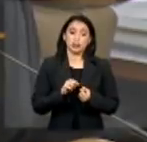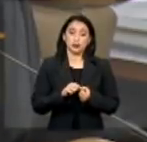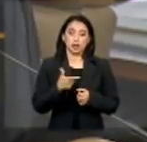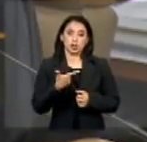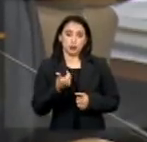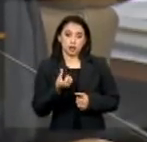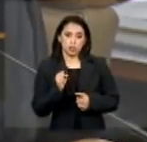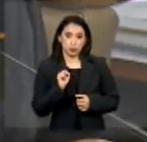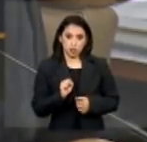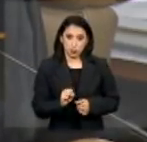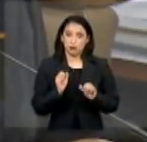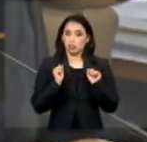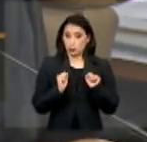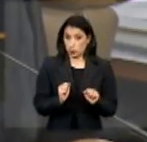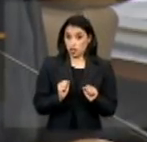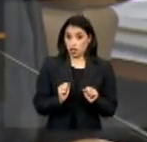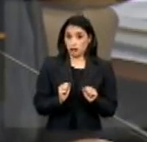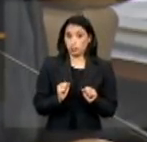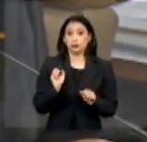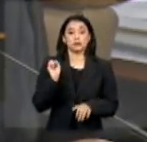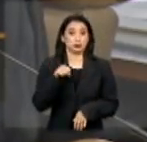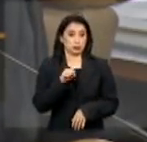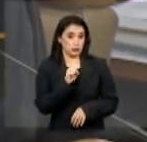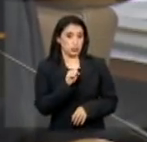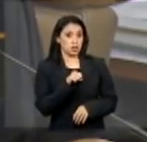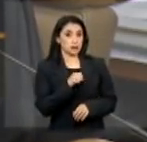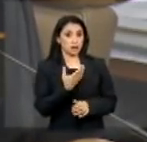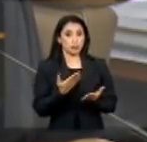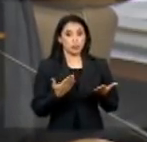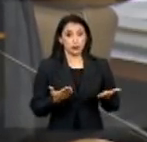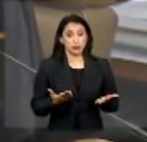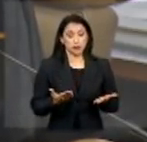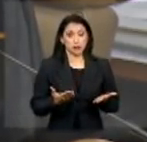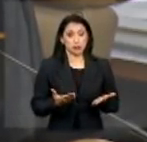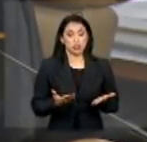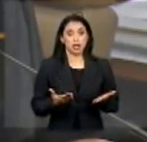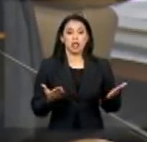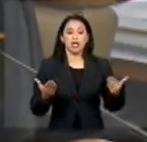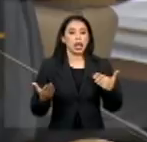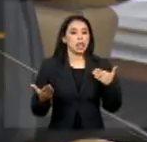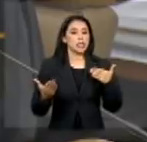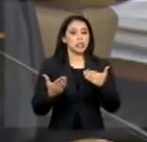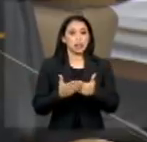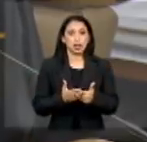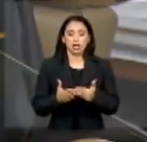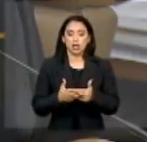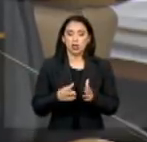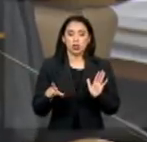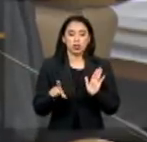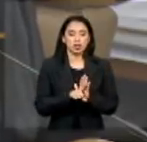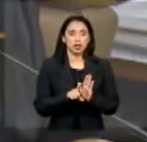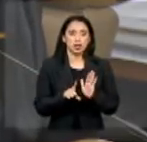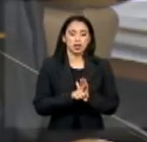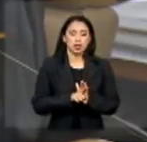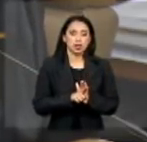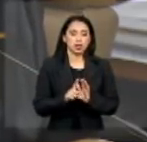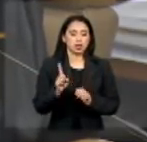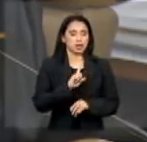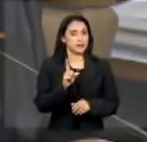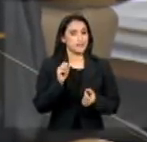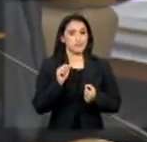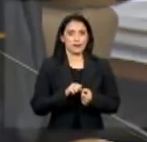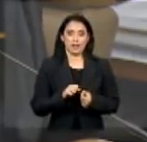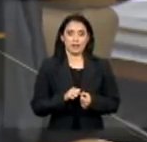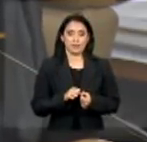sem dúvida podia tê lo feito e até hoje o legislador infraconstitucional não o fez